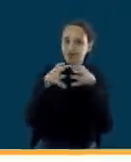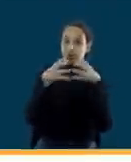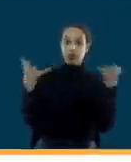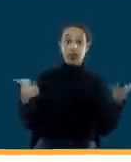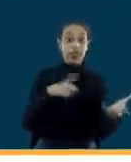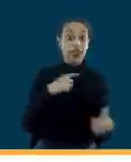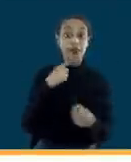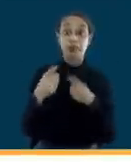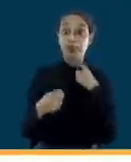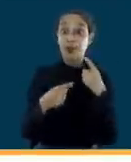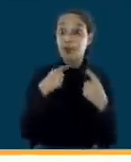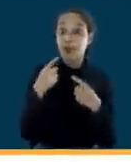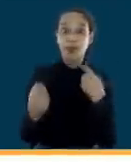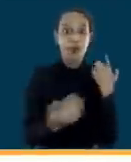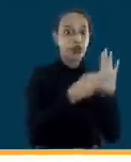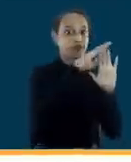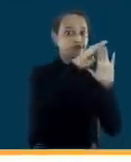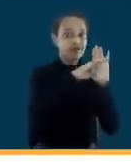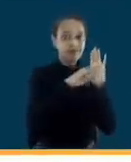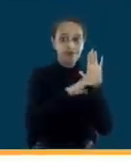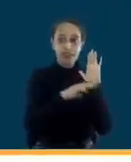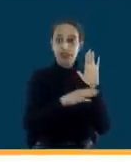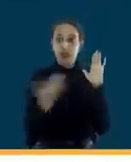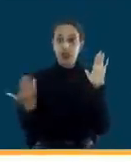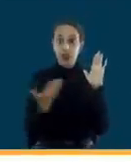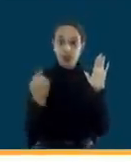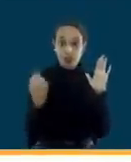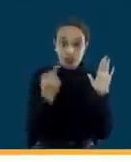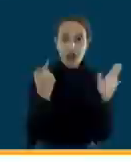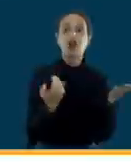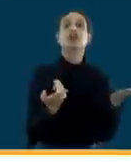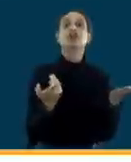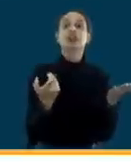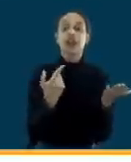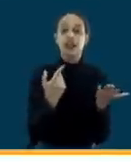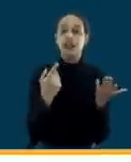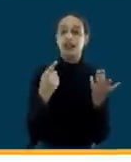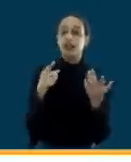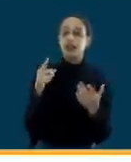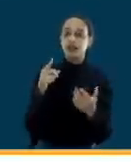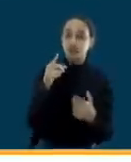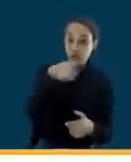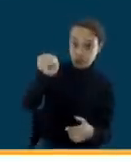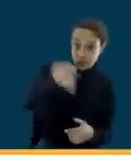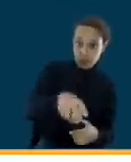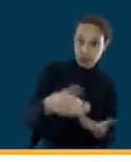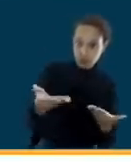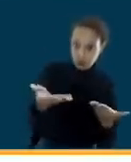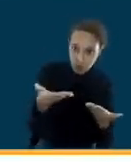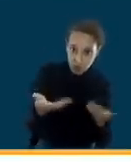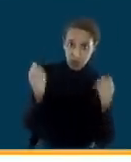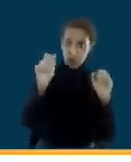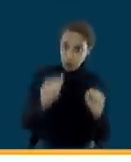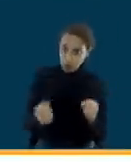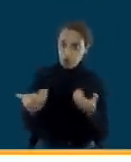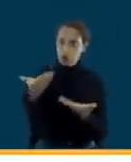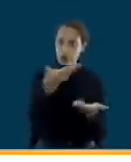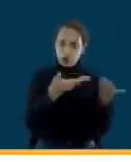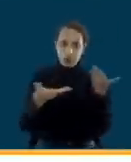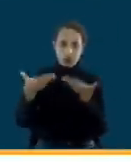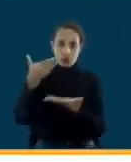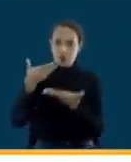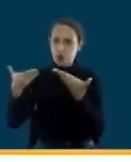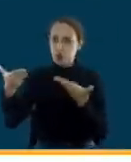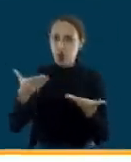muitas as questões. A gente vai procurar agora aqui fazer uma rodada com os nossos convidados para que eles ofereçam algumas sínteses em